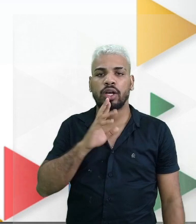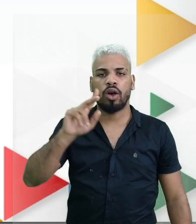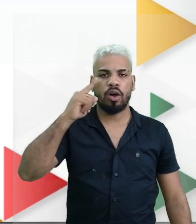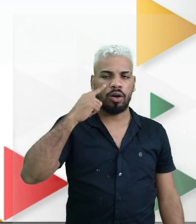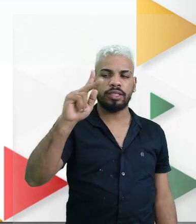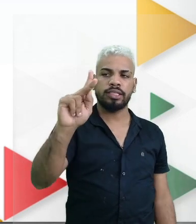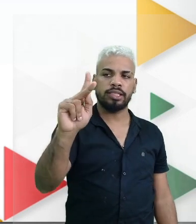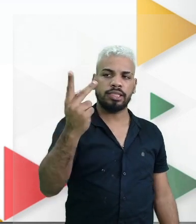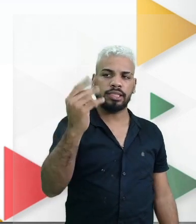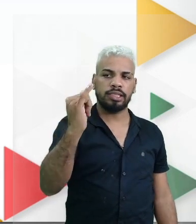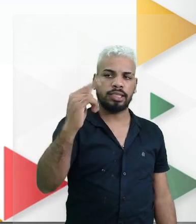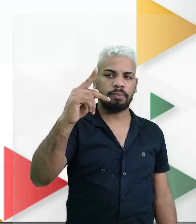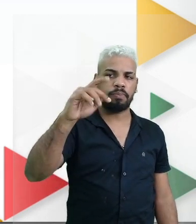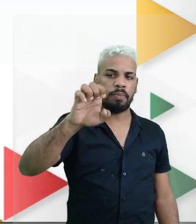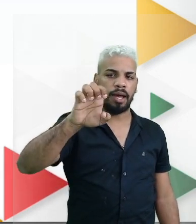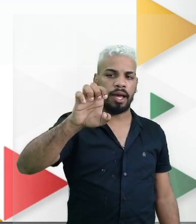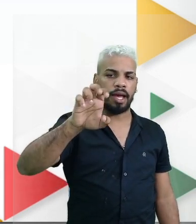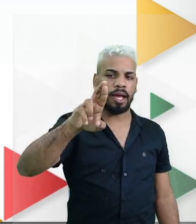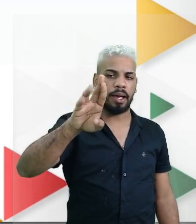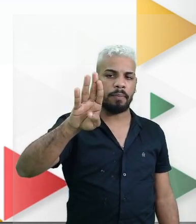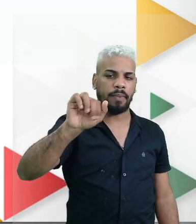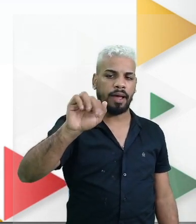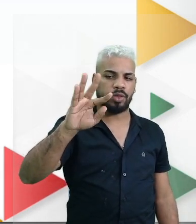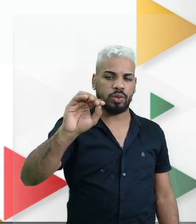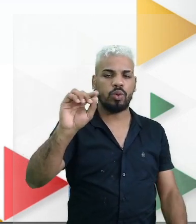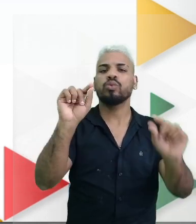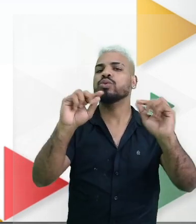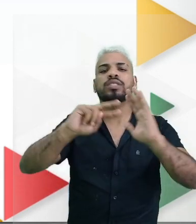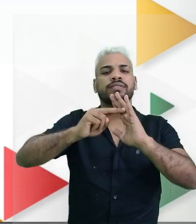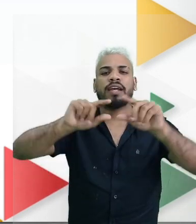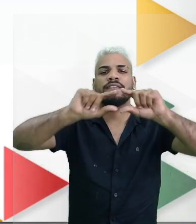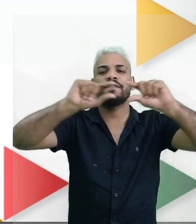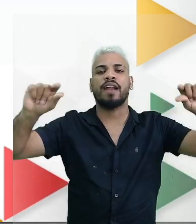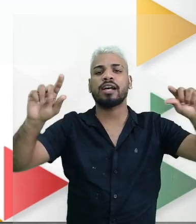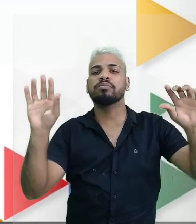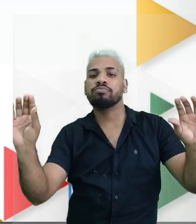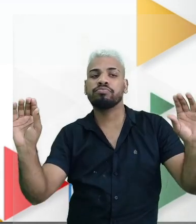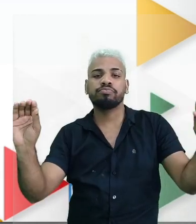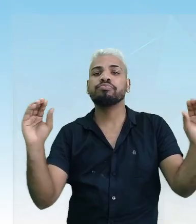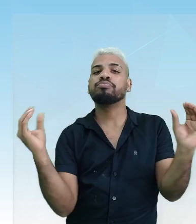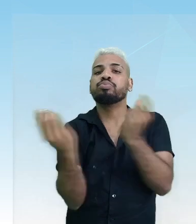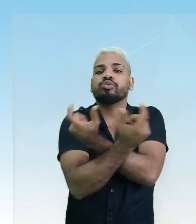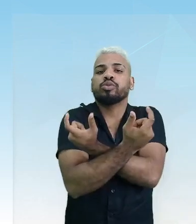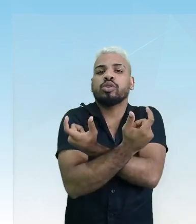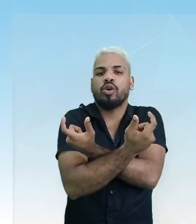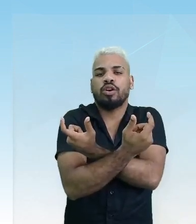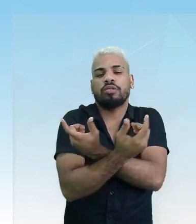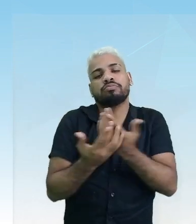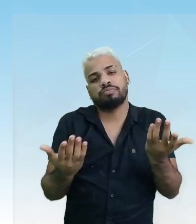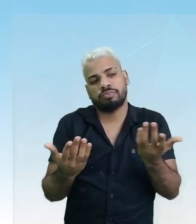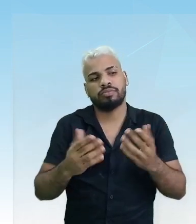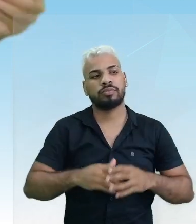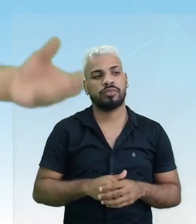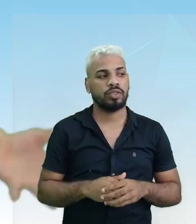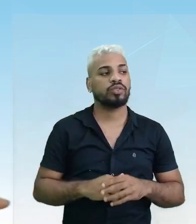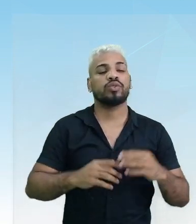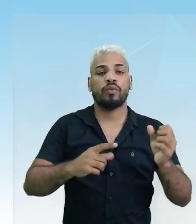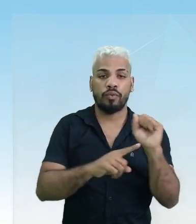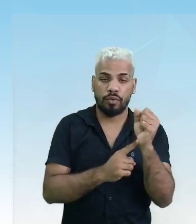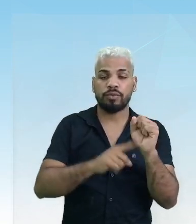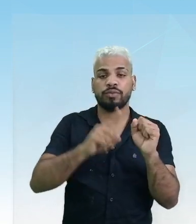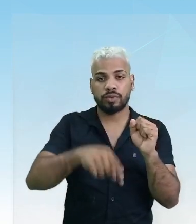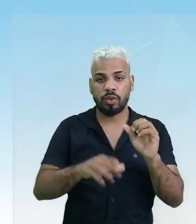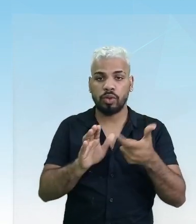ordem invertida da frase, conhecer a ordem direta oracional. Então, o sujeito é o termo do qual